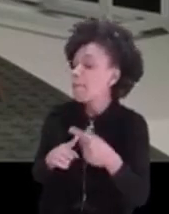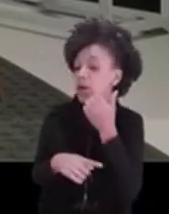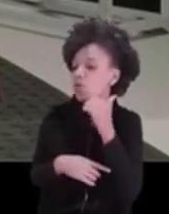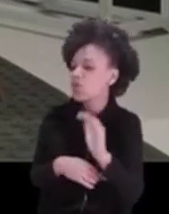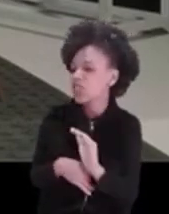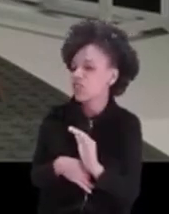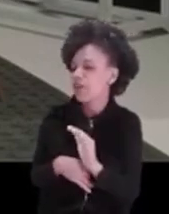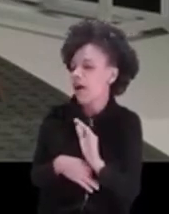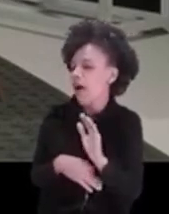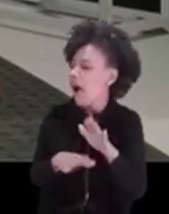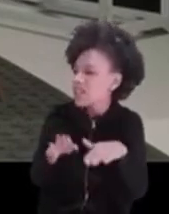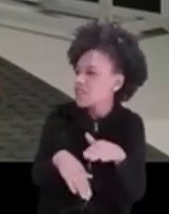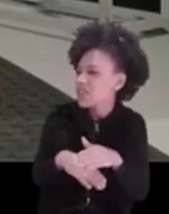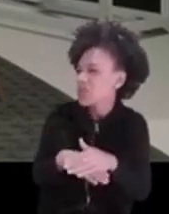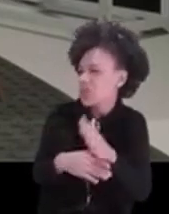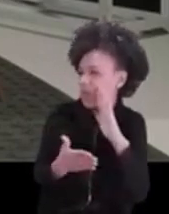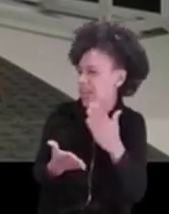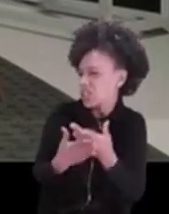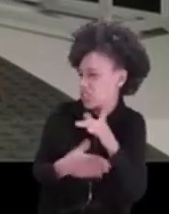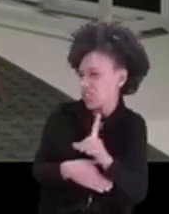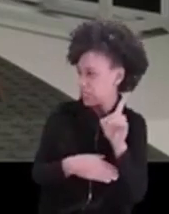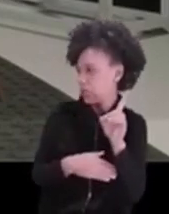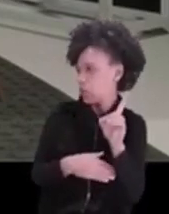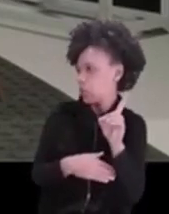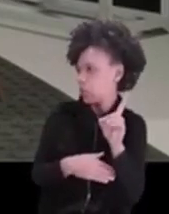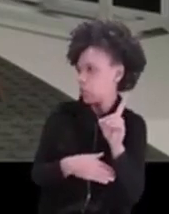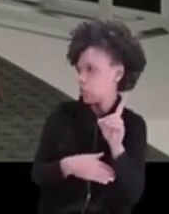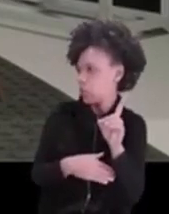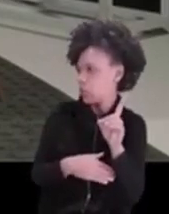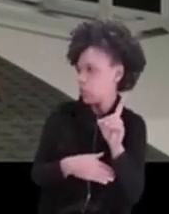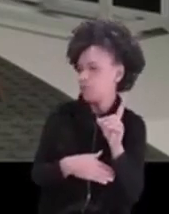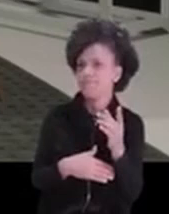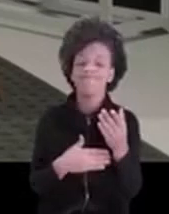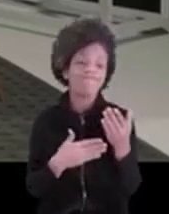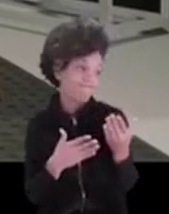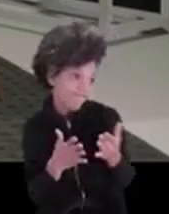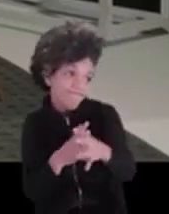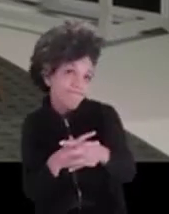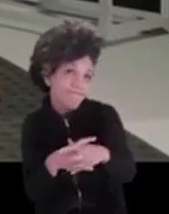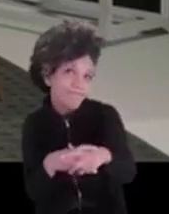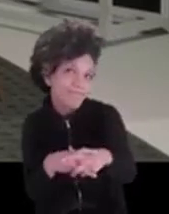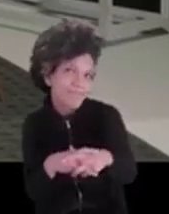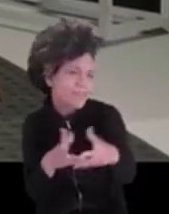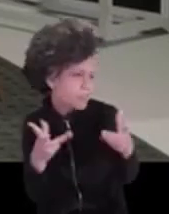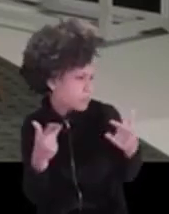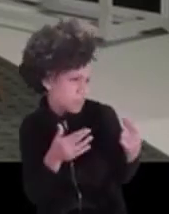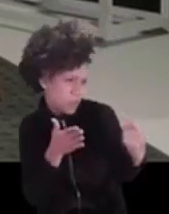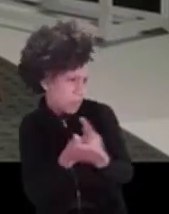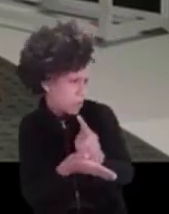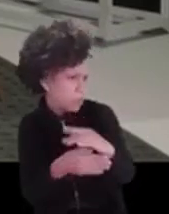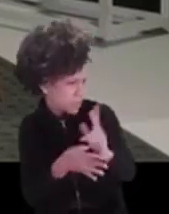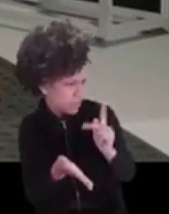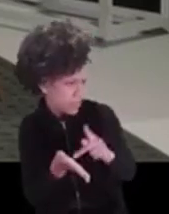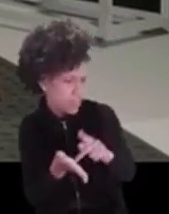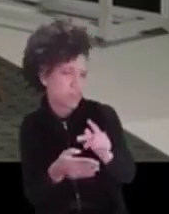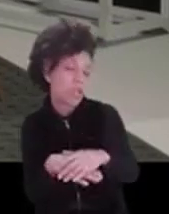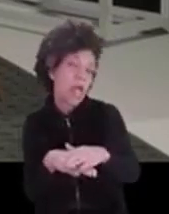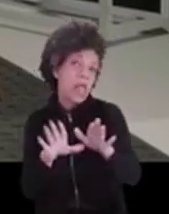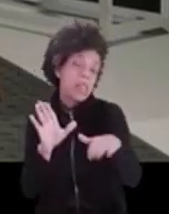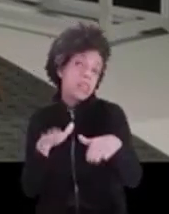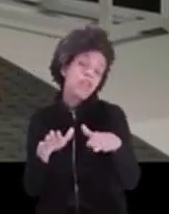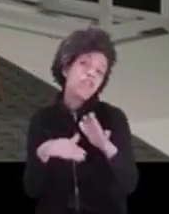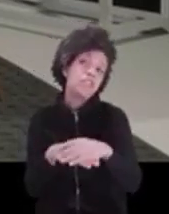porque que um cientista geralmente não costuma acreditar em Deus tá Então essa é uma excelente pergunta na verdade né